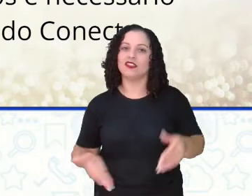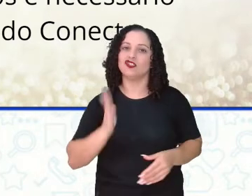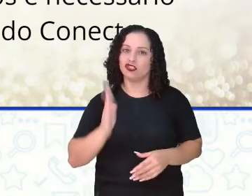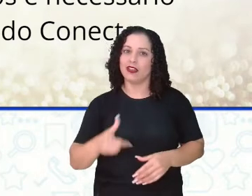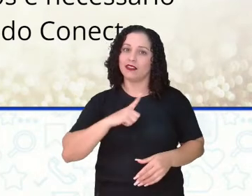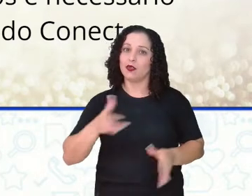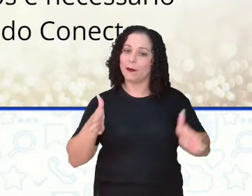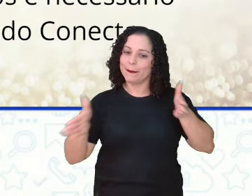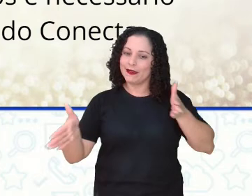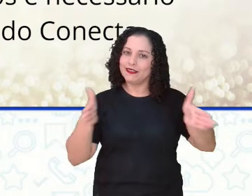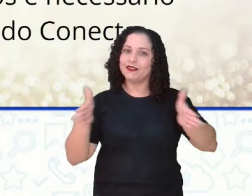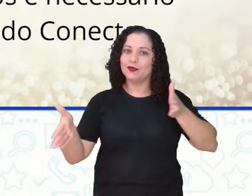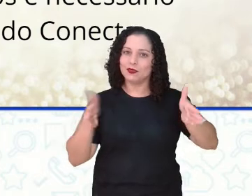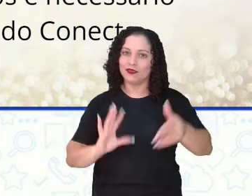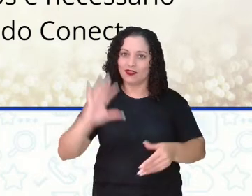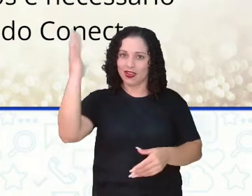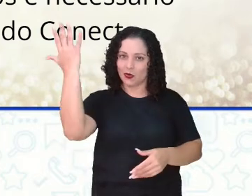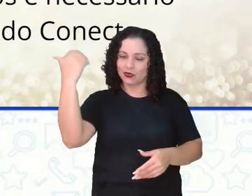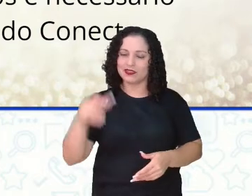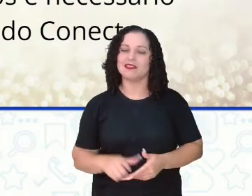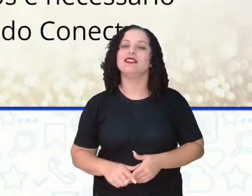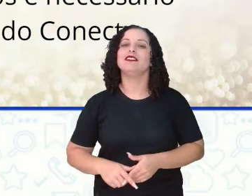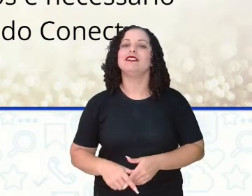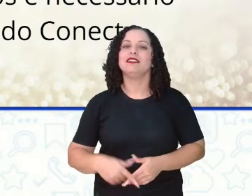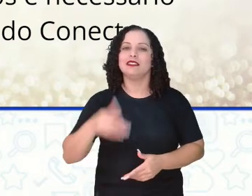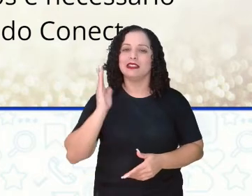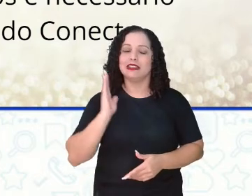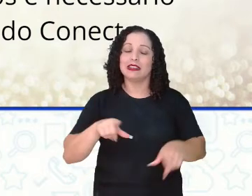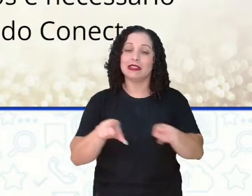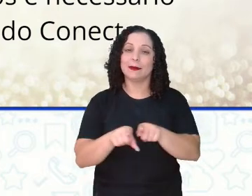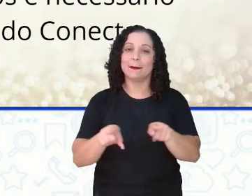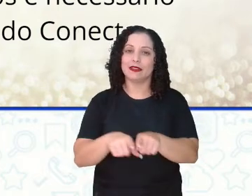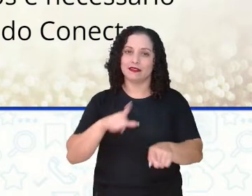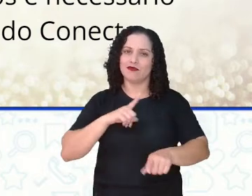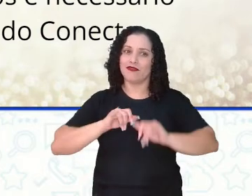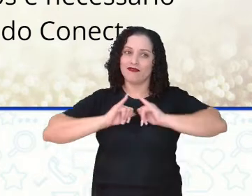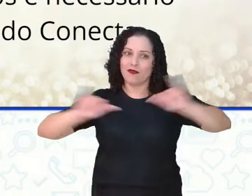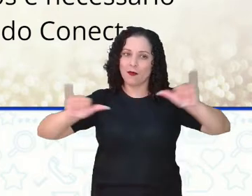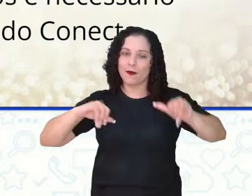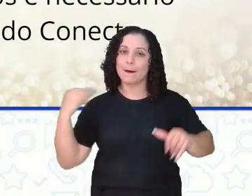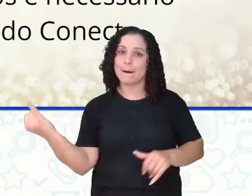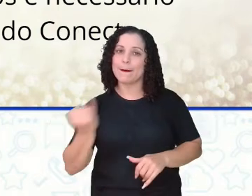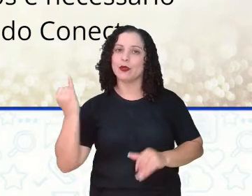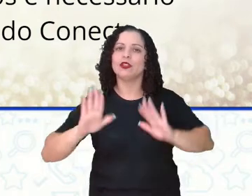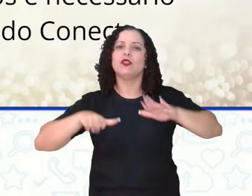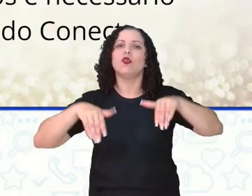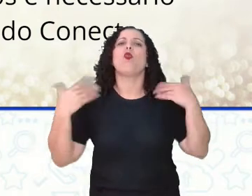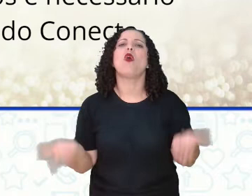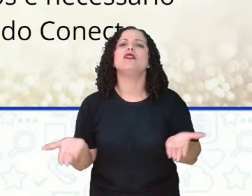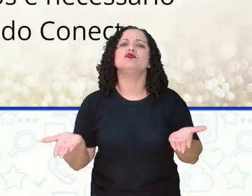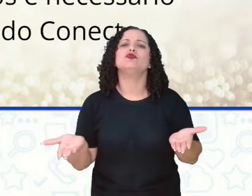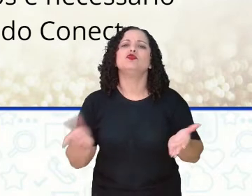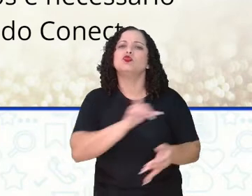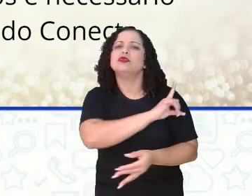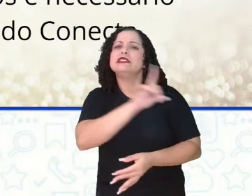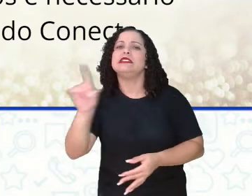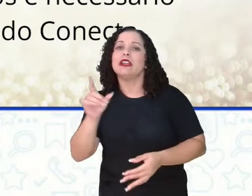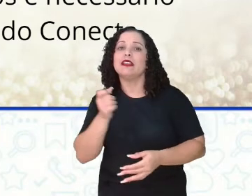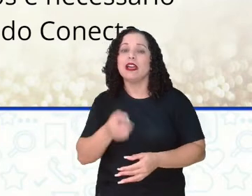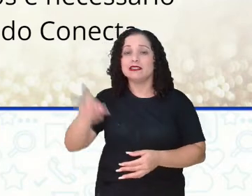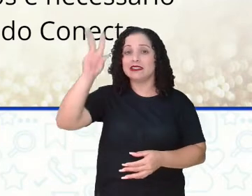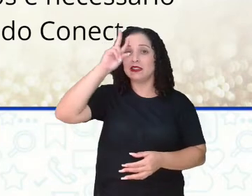cara, não é, professora Cláudia? É. De cara, a gente já tem aí uma informação importante. Quando? A partir da